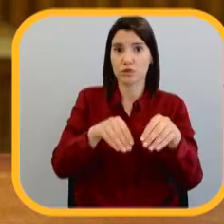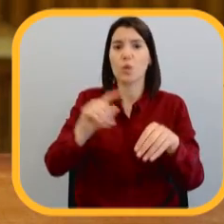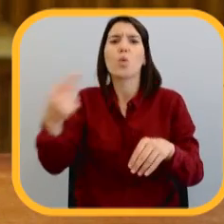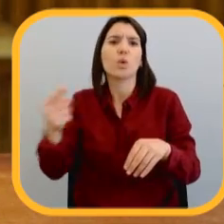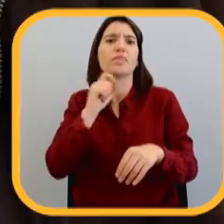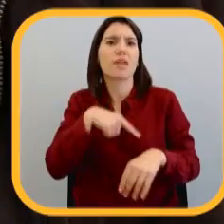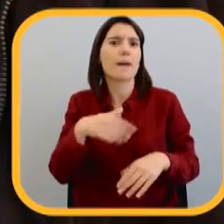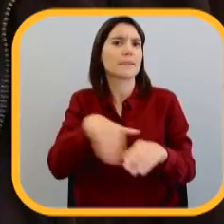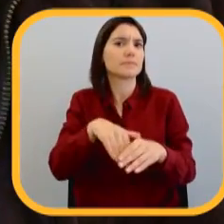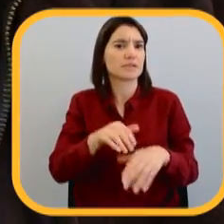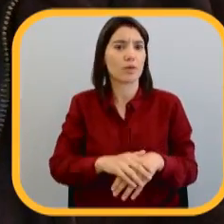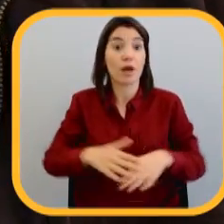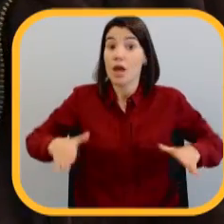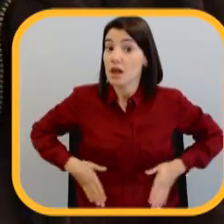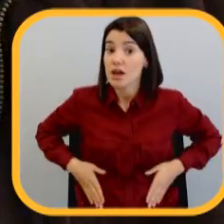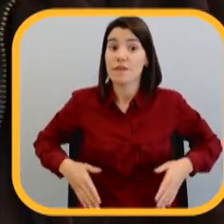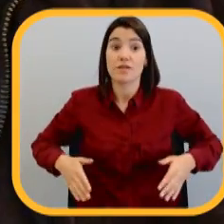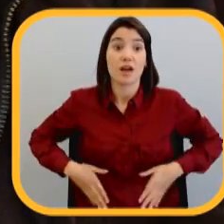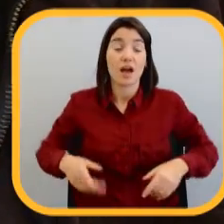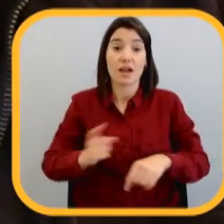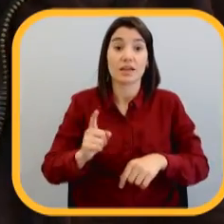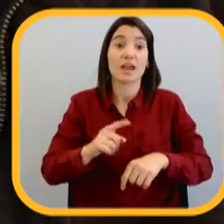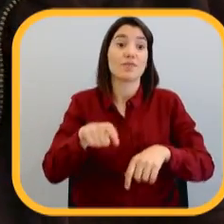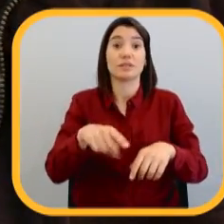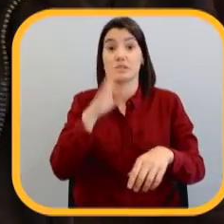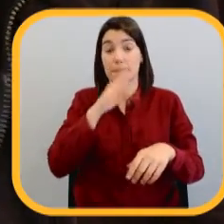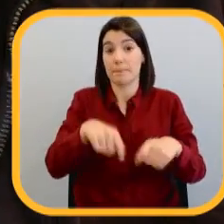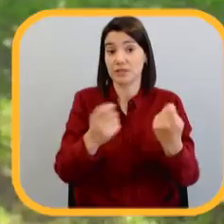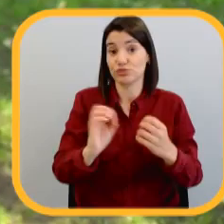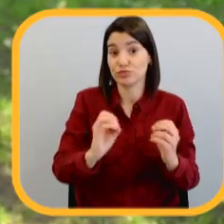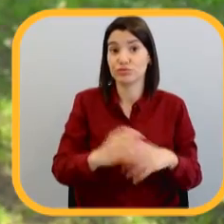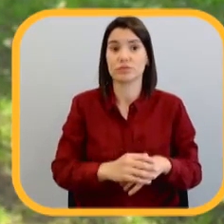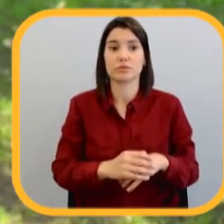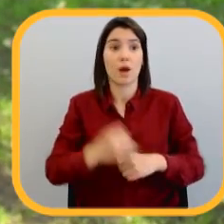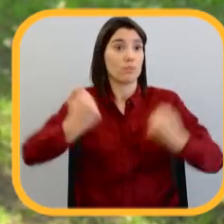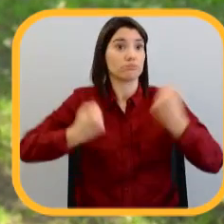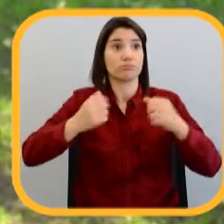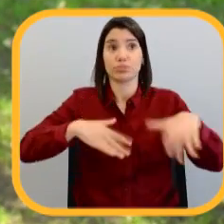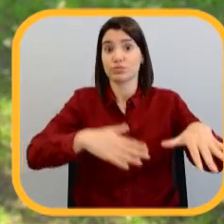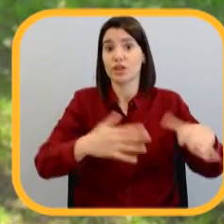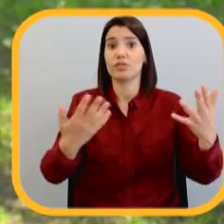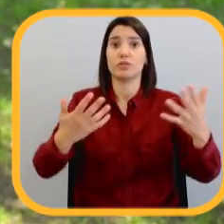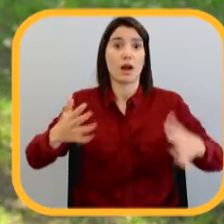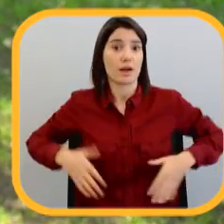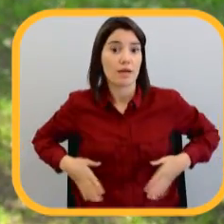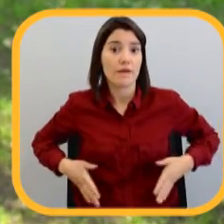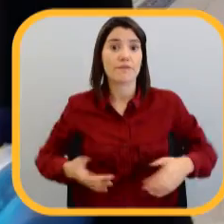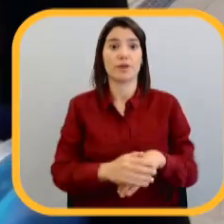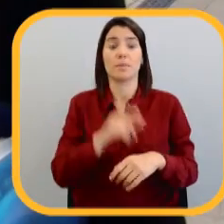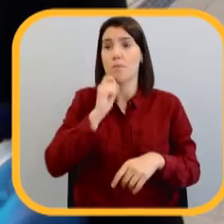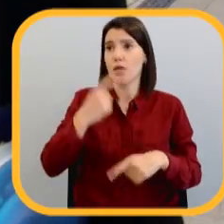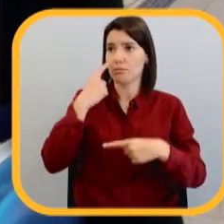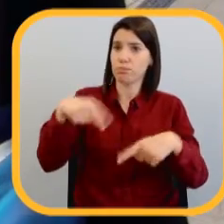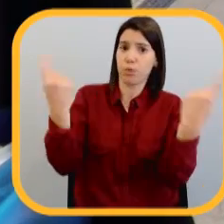política conheces? Greves, ou inscrever-se num partido, filiar-se num partido. Através de protestos, greves.